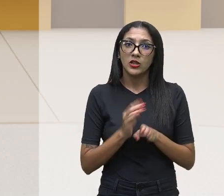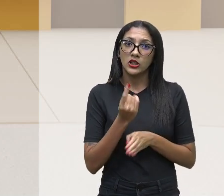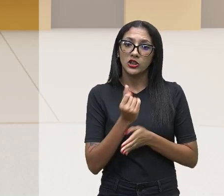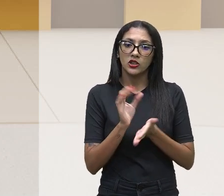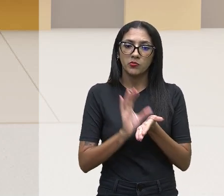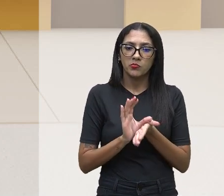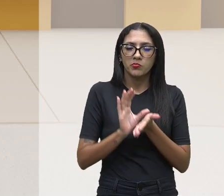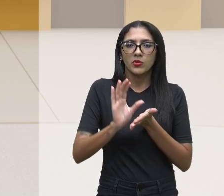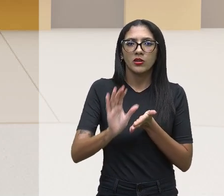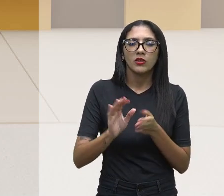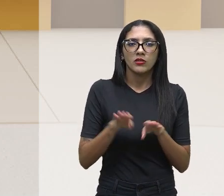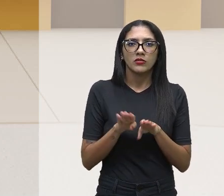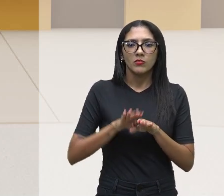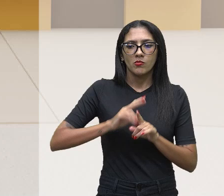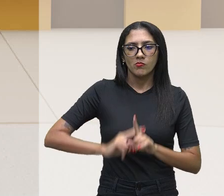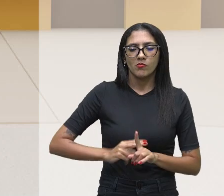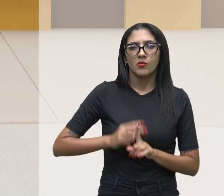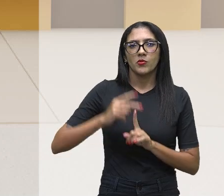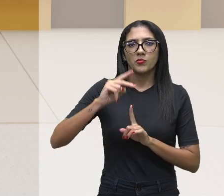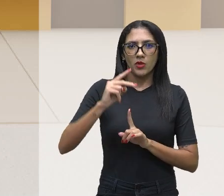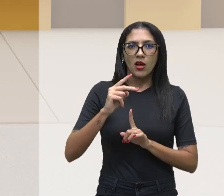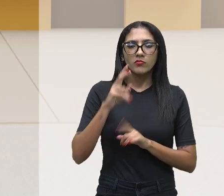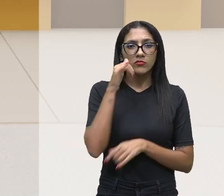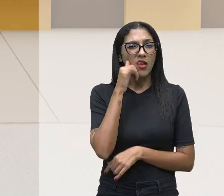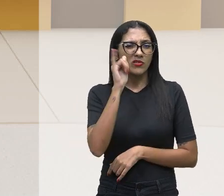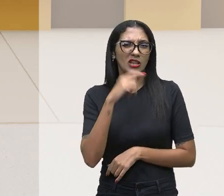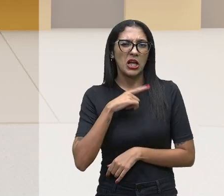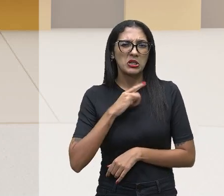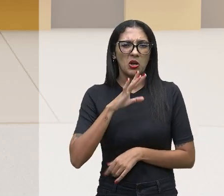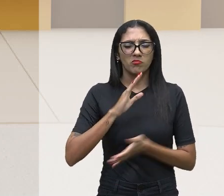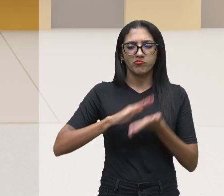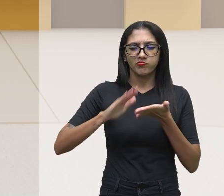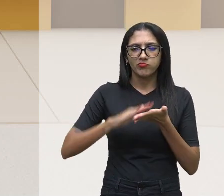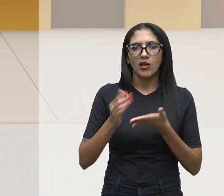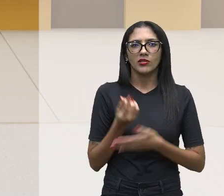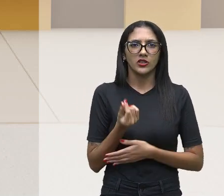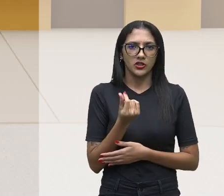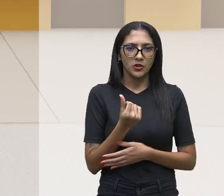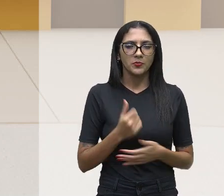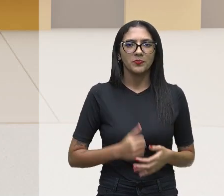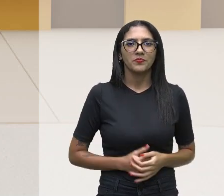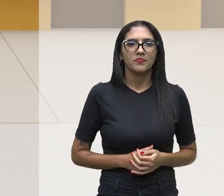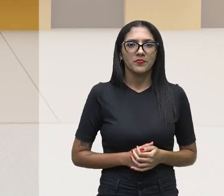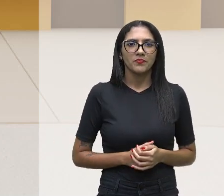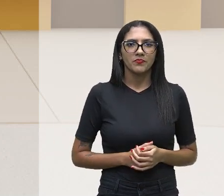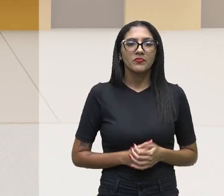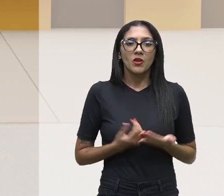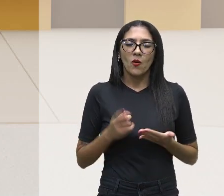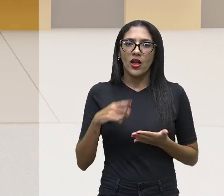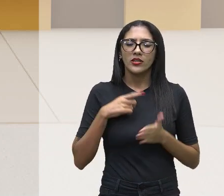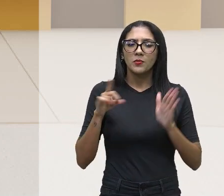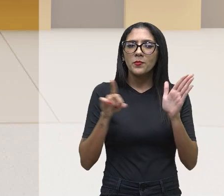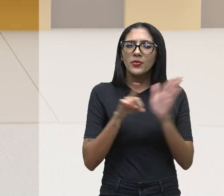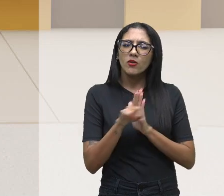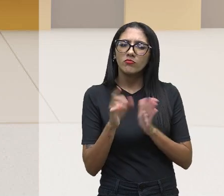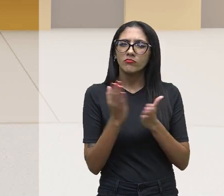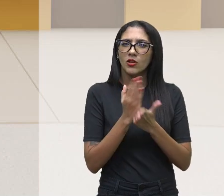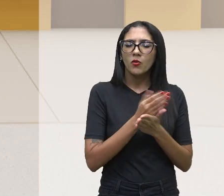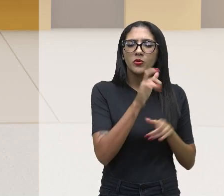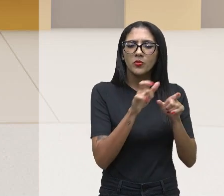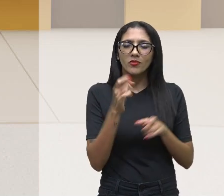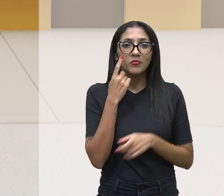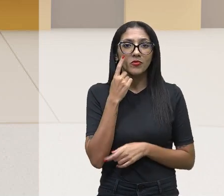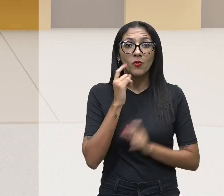e multiplicar o seu dinheiro ao invés de gastar à toa, não é verdade? A gente fez essa pergunta aqui para alguns professores, vamos